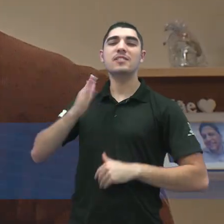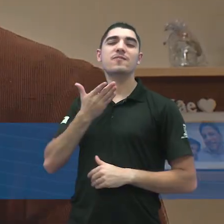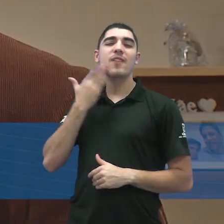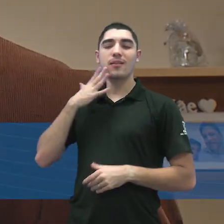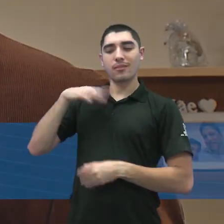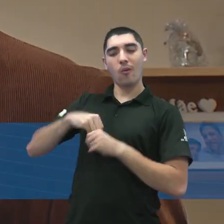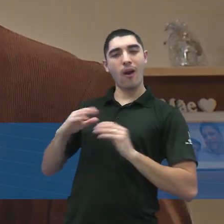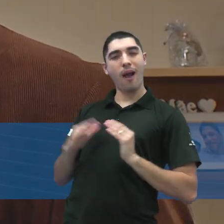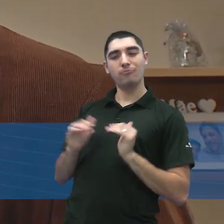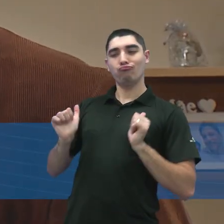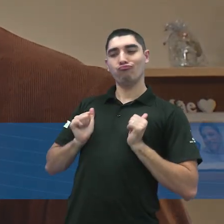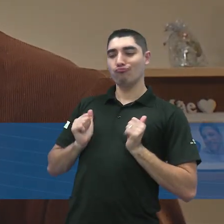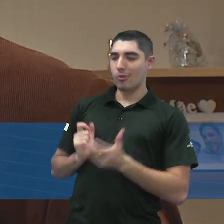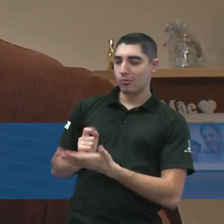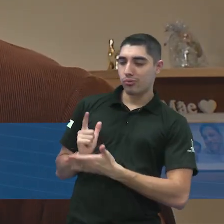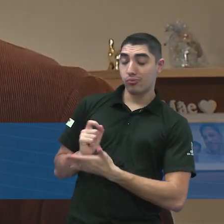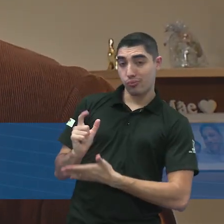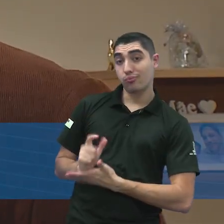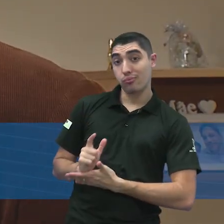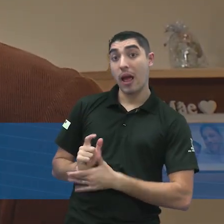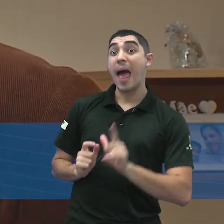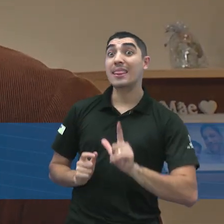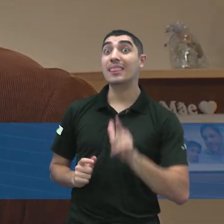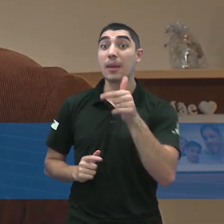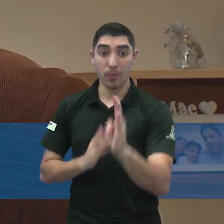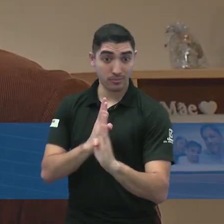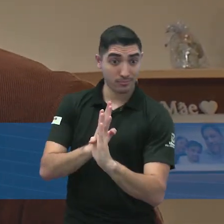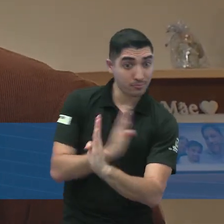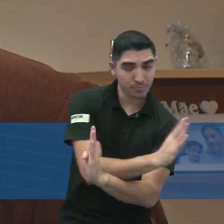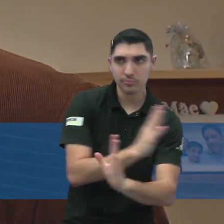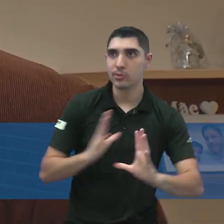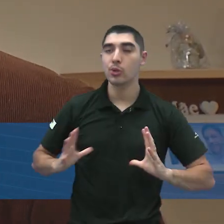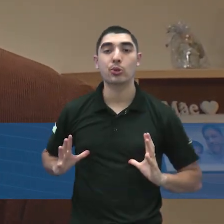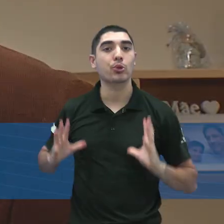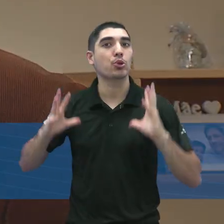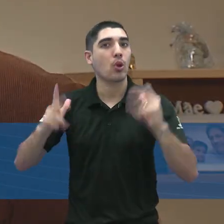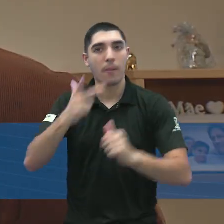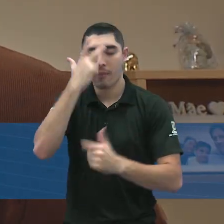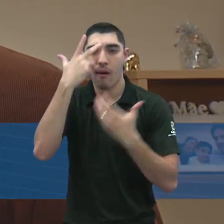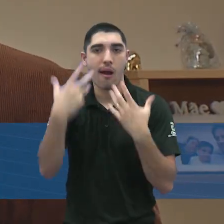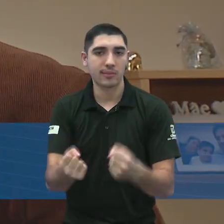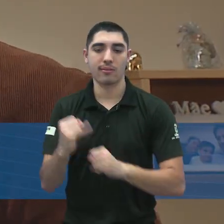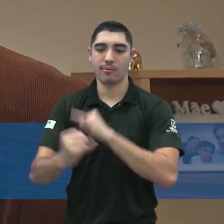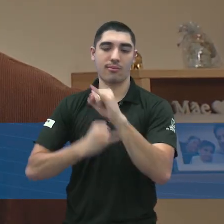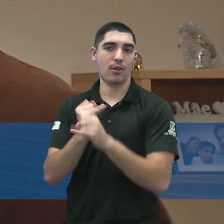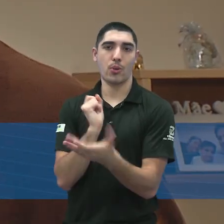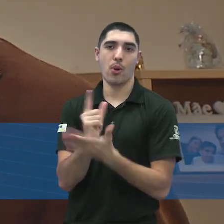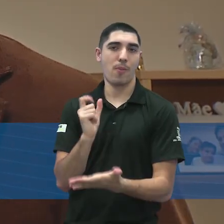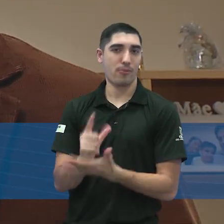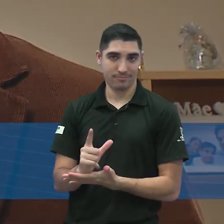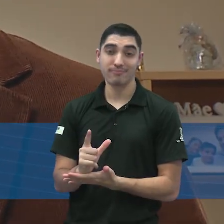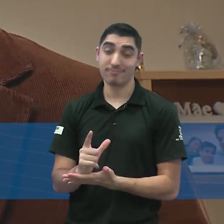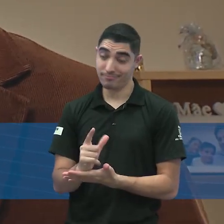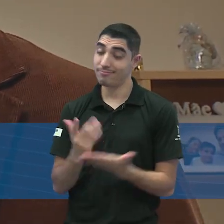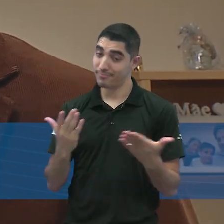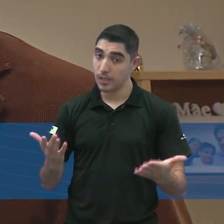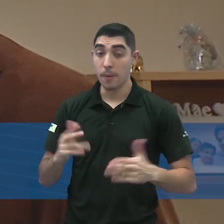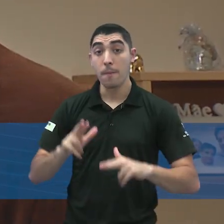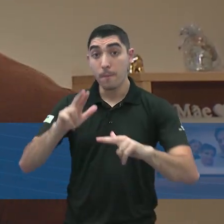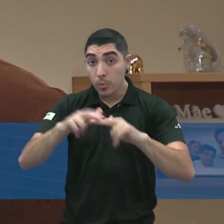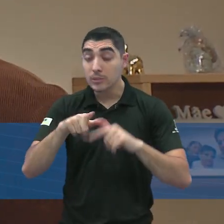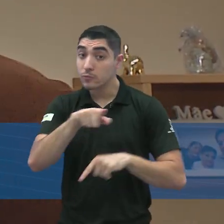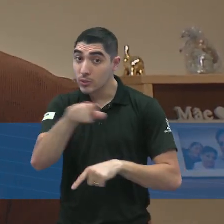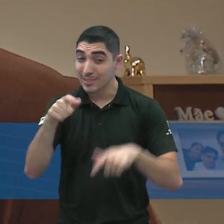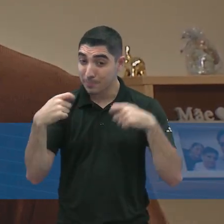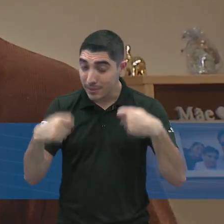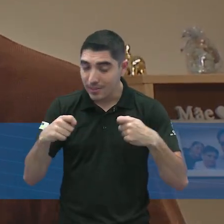um crescimento, né? E depois do Covid, então, ninguém mais para de comprar virtualmente. Todos compram, e vale para todo mundo, que a gente vai falar agora, né? A gente tem que